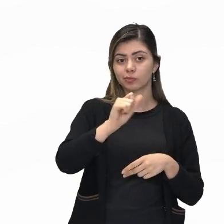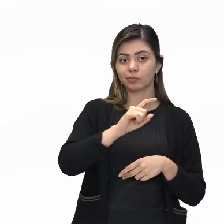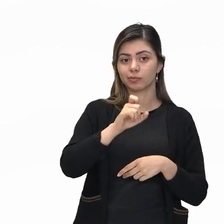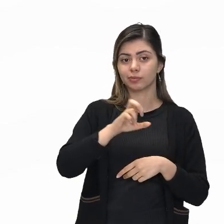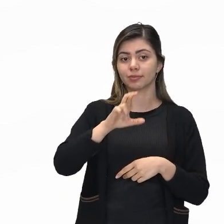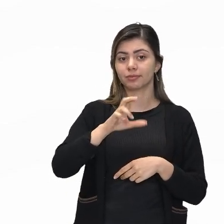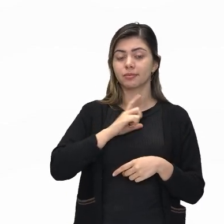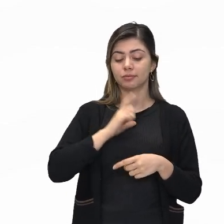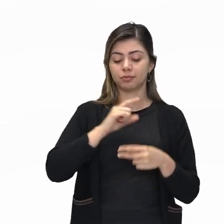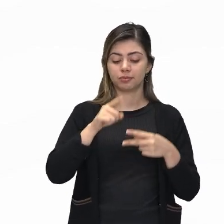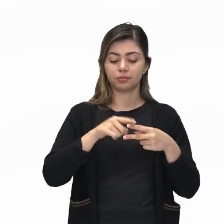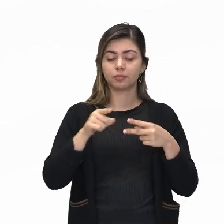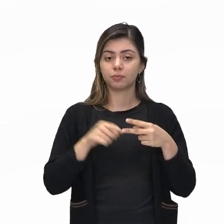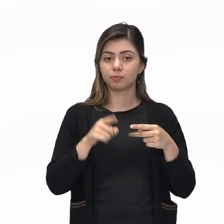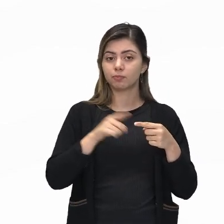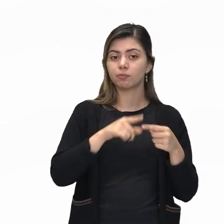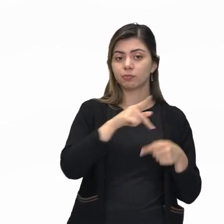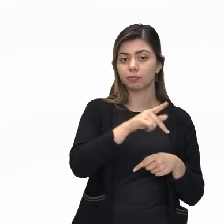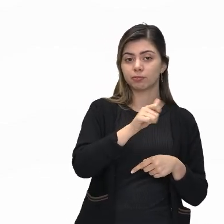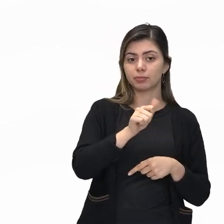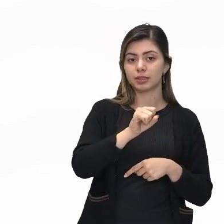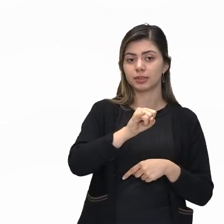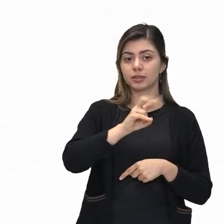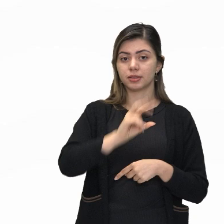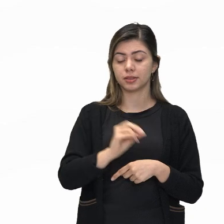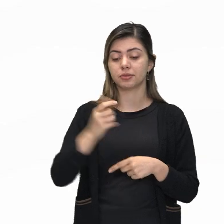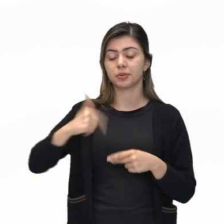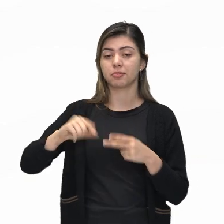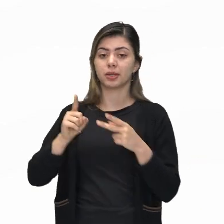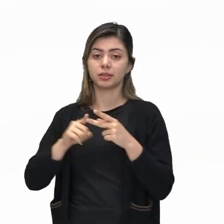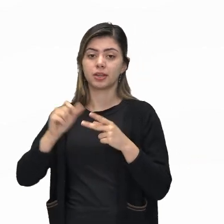relacionados ao lazer, que é o do lazer passivo